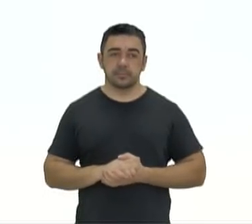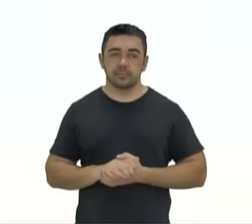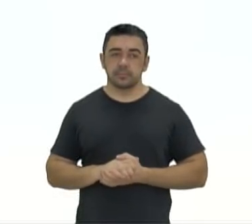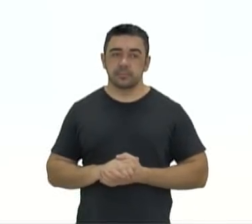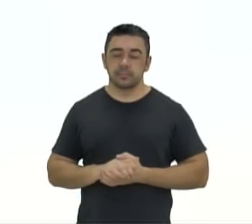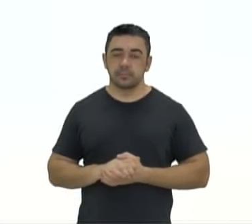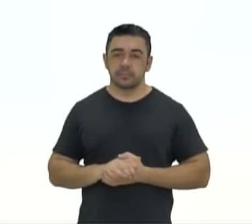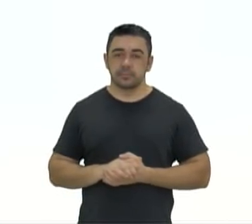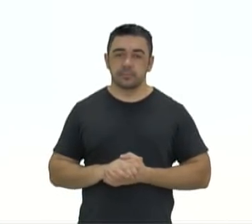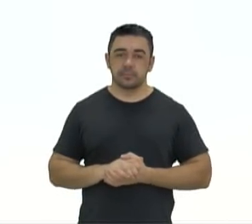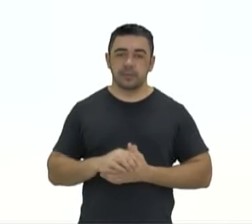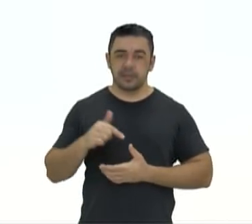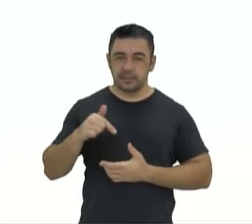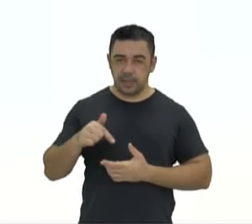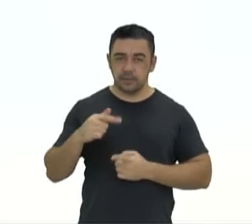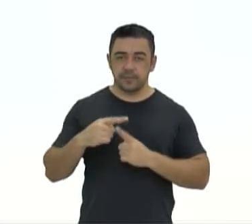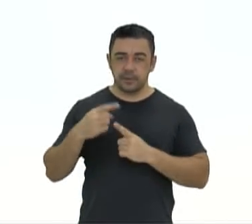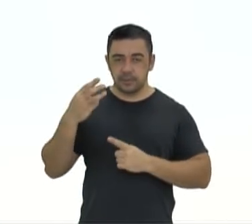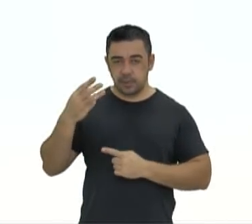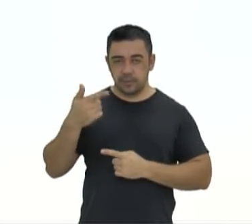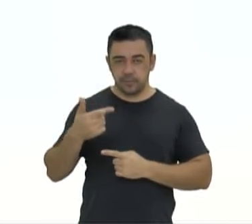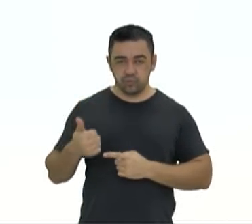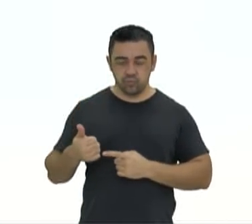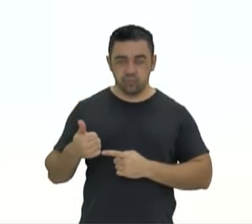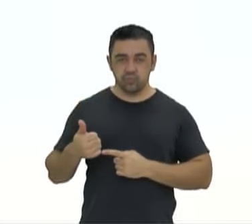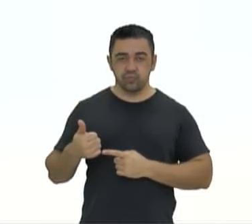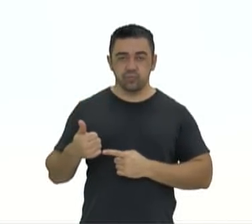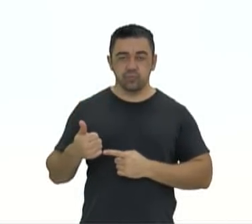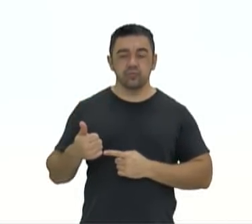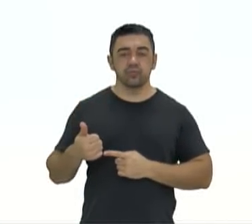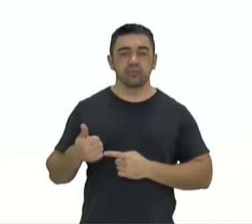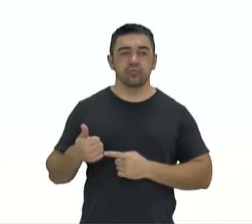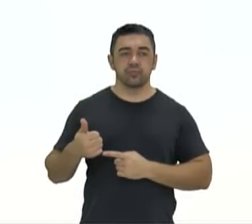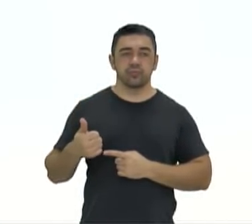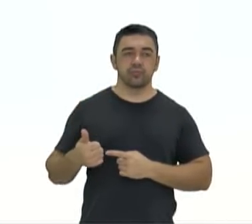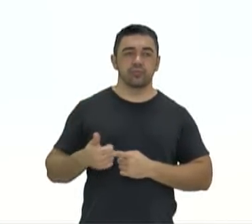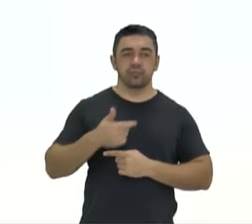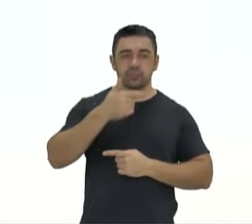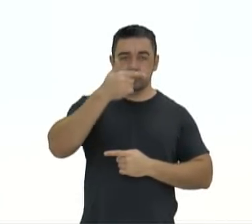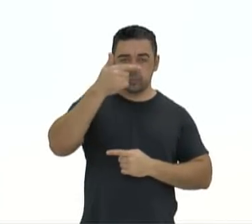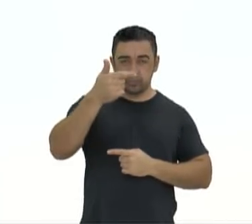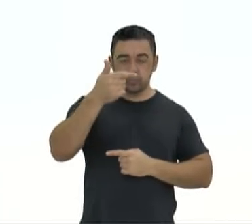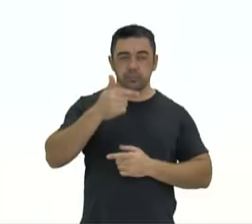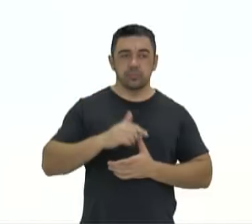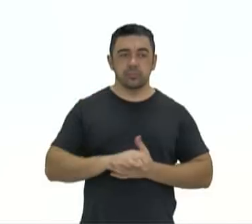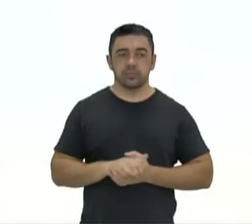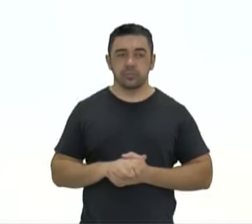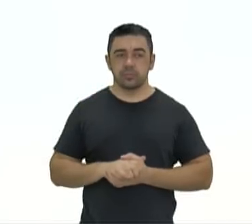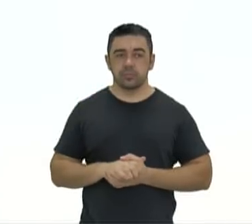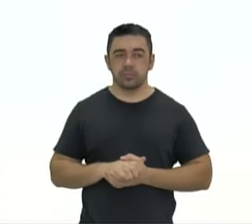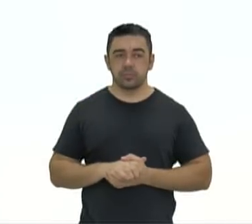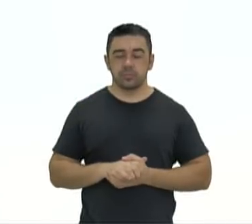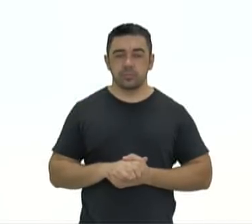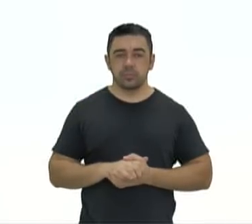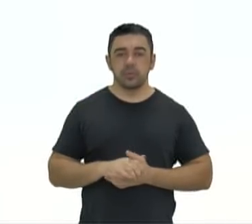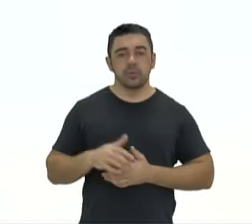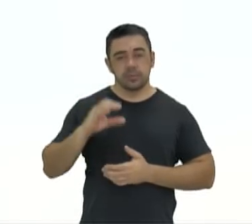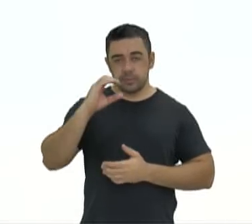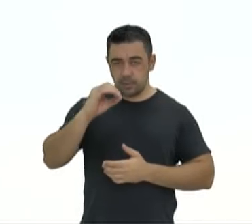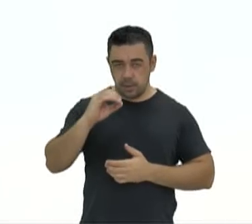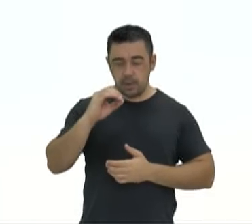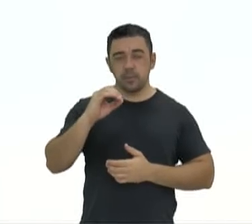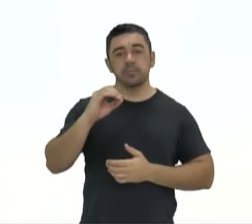professora. 7 vezes 3, 21. Uma unidade e 2 dezenas. 7 vezes